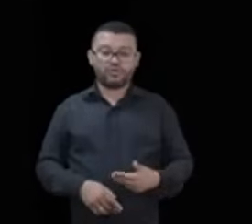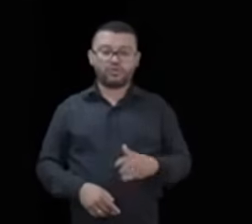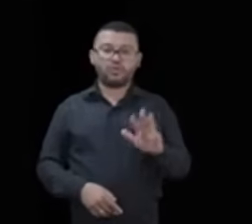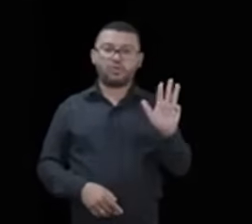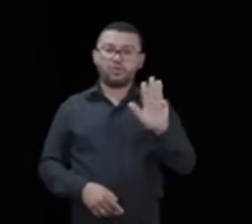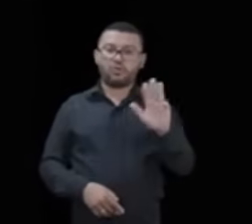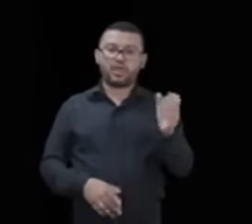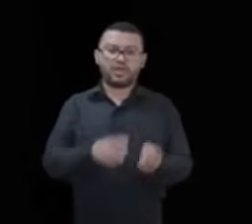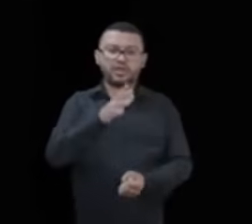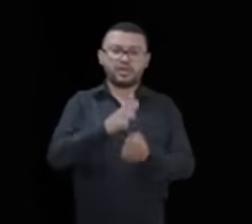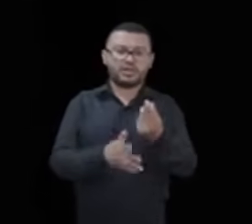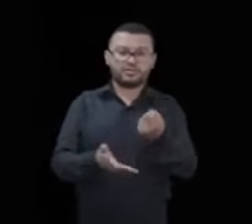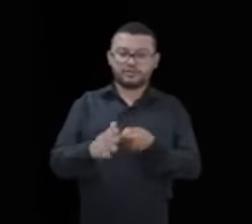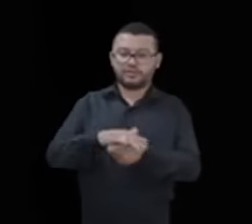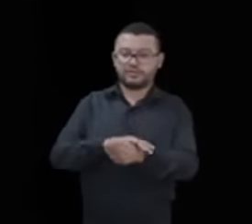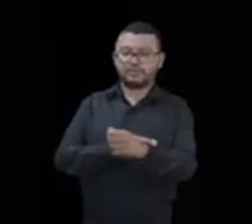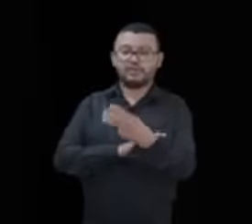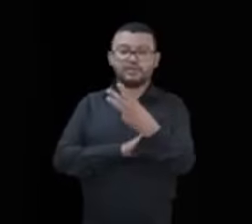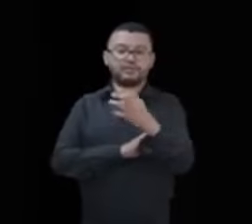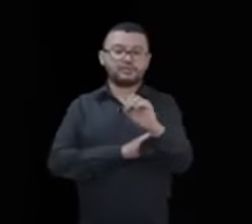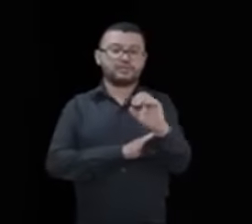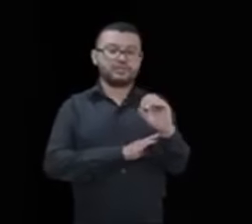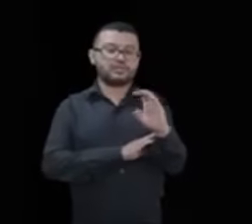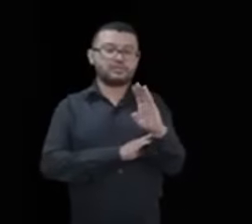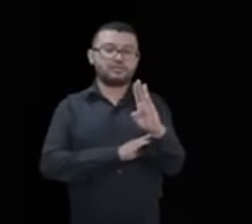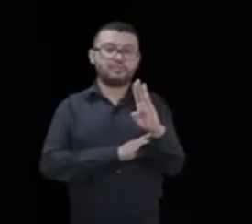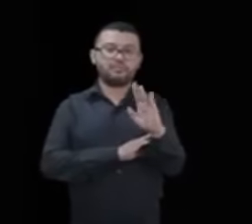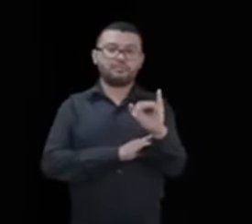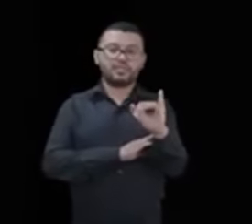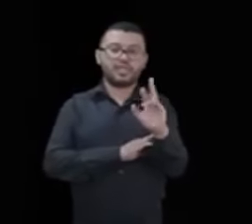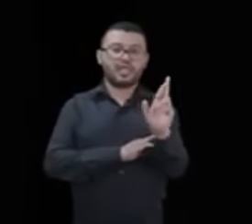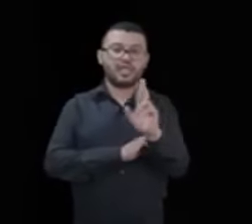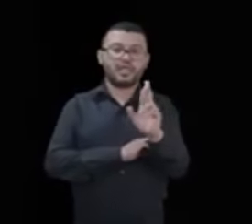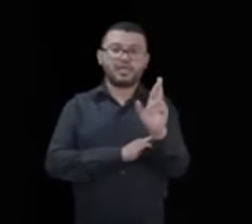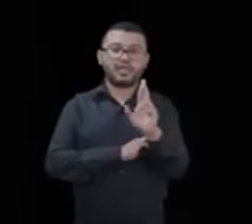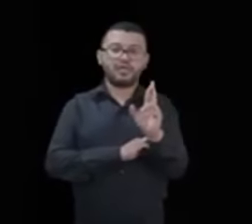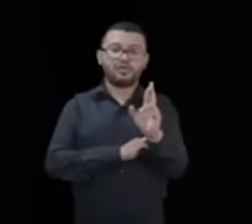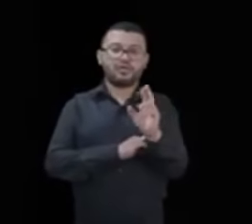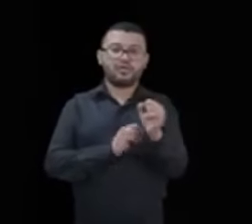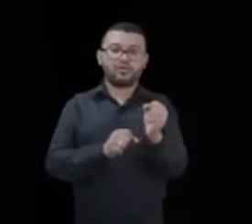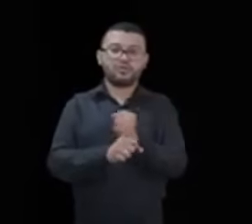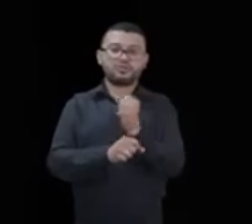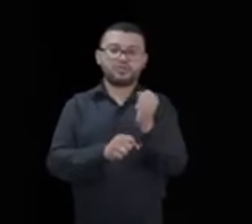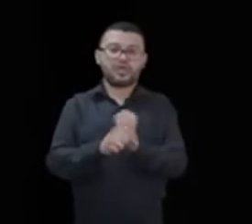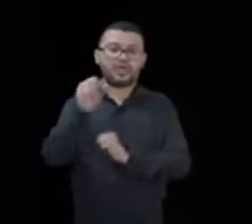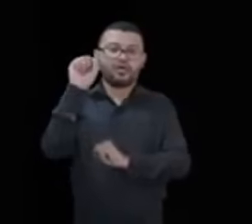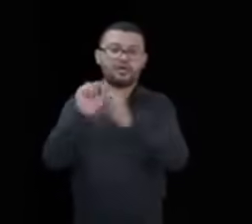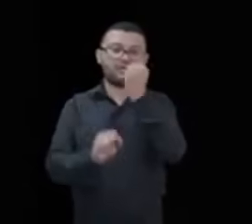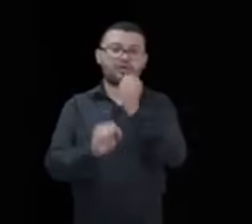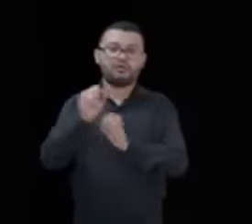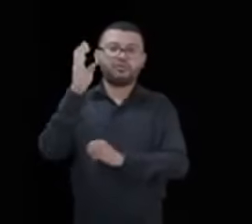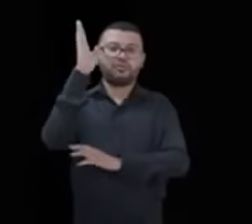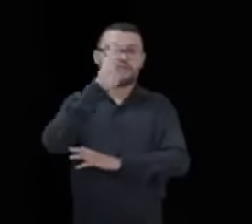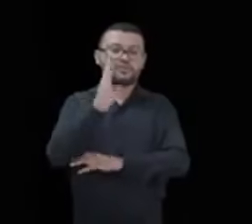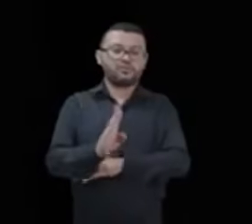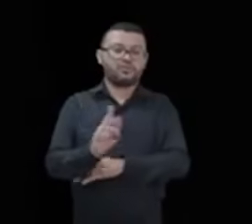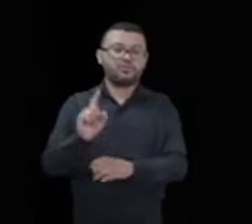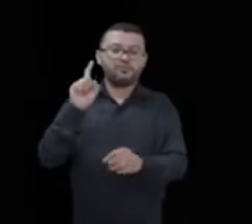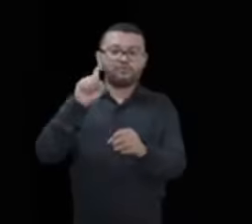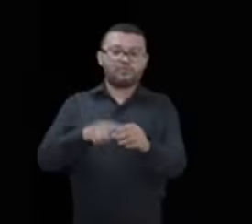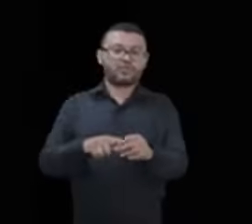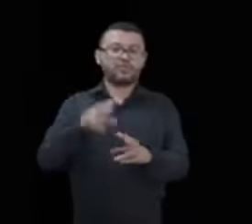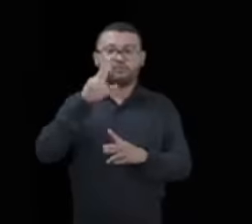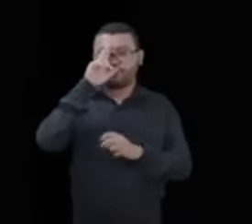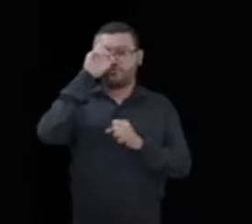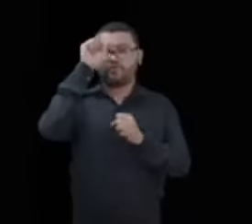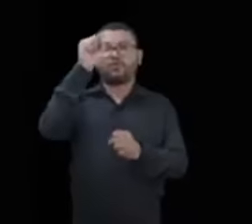que pretende investir 300 bilhões de reais na reindustrialização do Brasil, que o Brasil só será um país forte